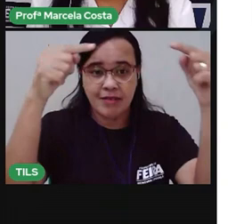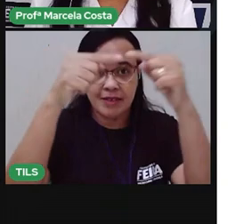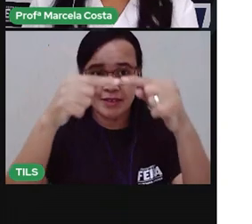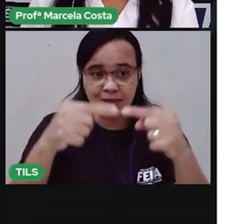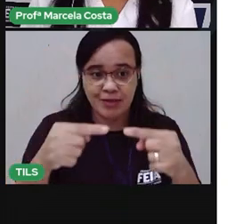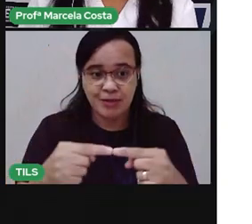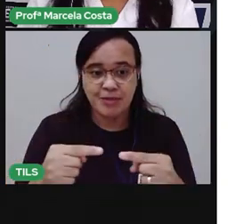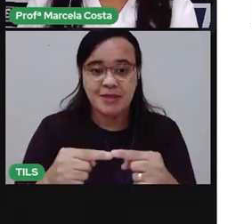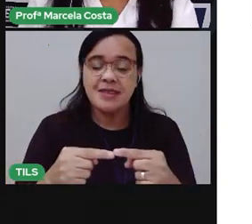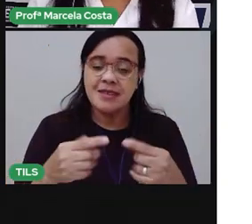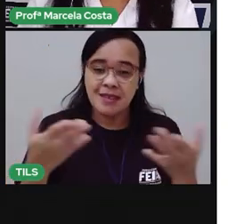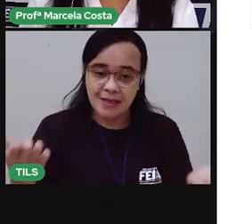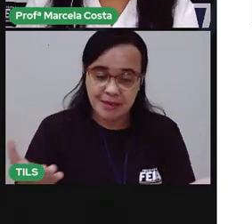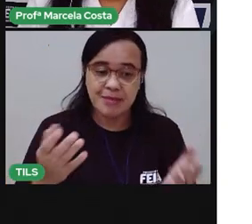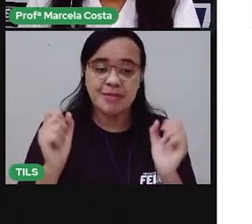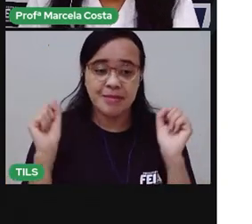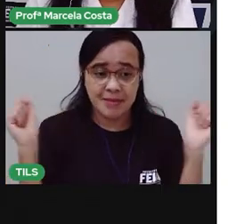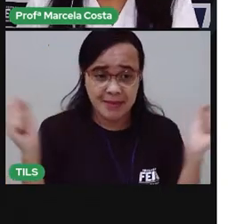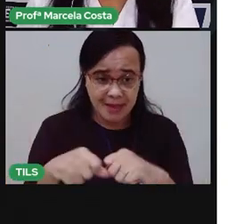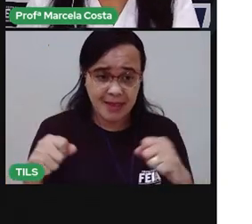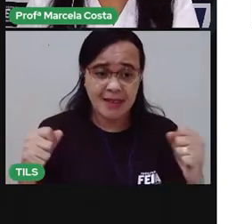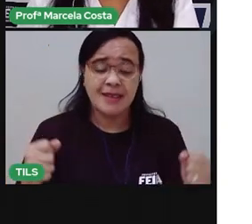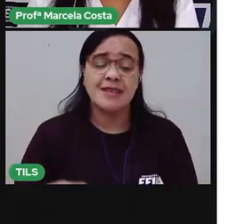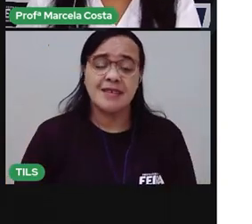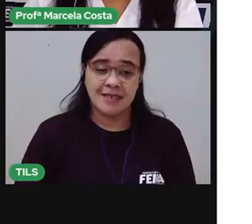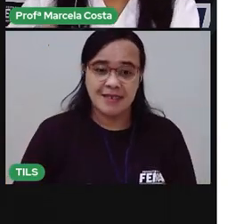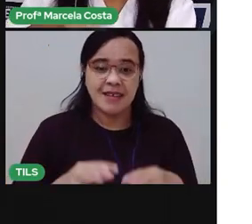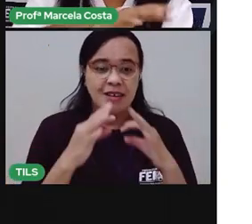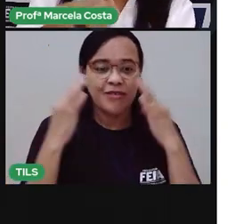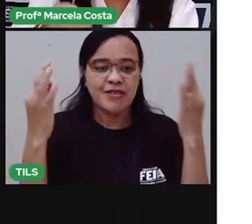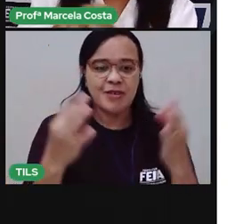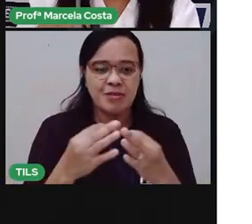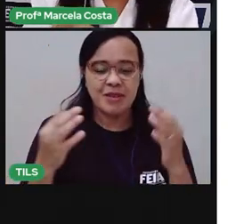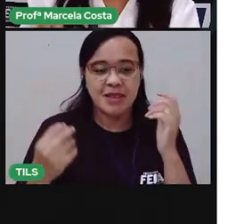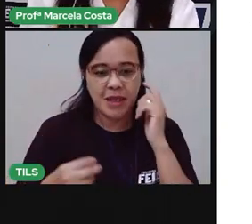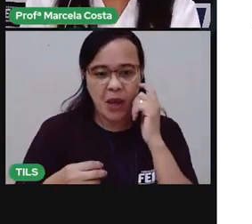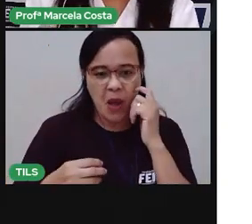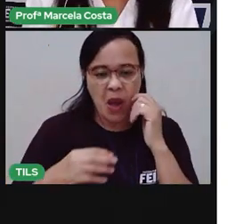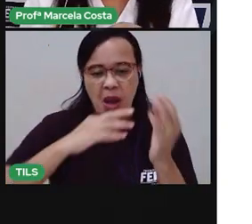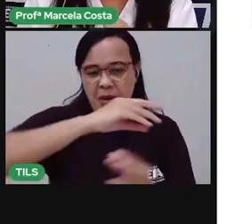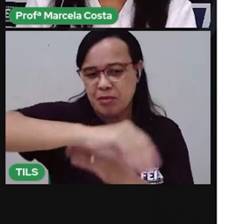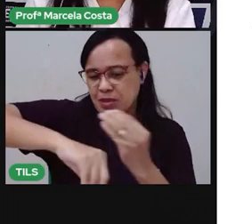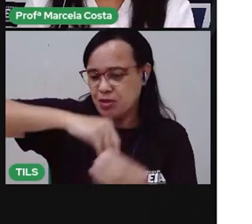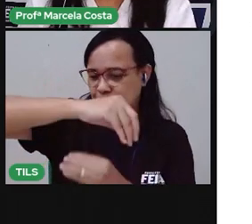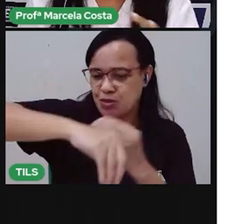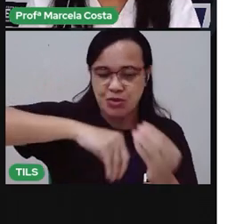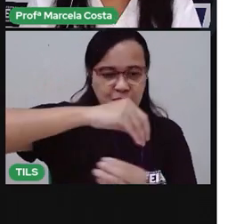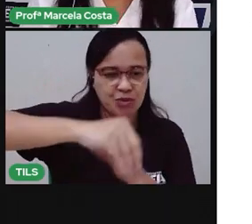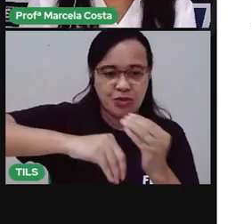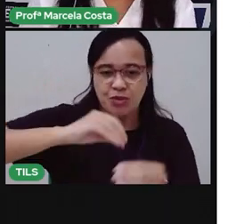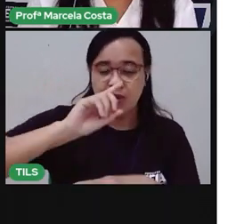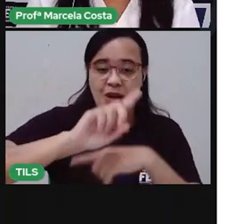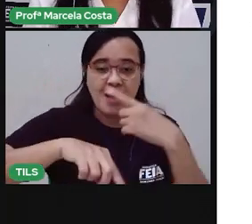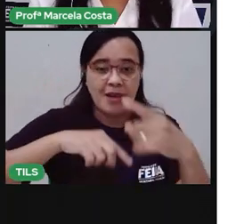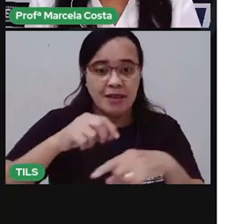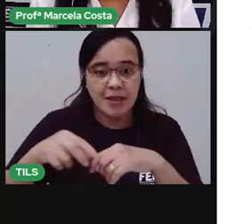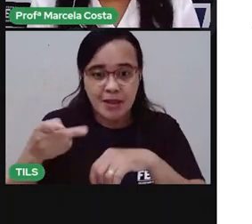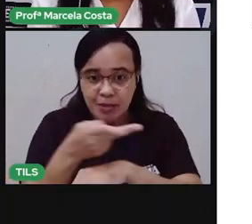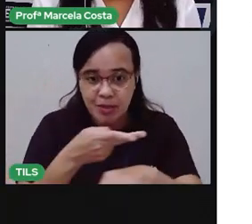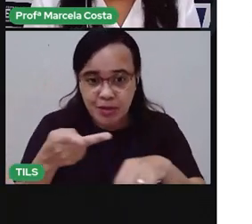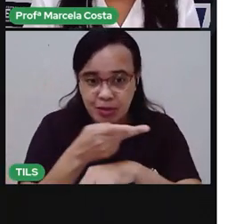recortar para jogar de formação de sílabas Mistura tudo e aí você vai te pega a imagem